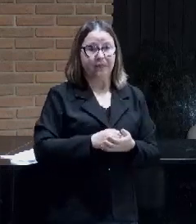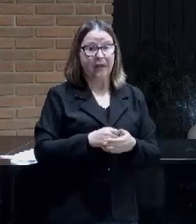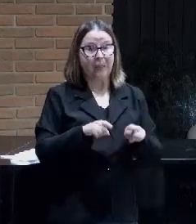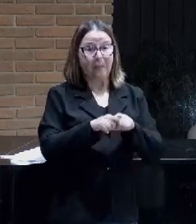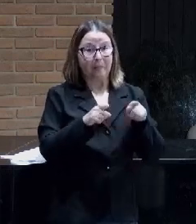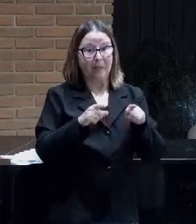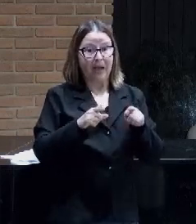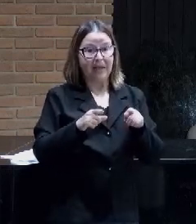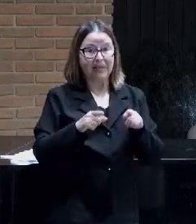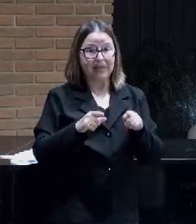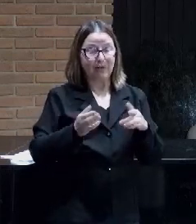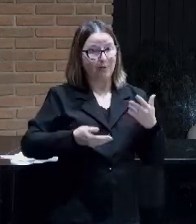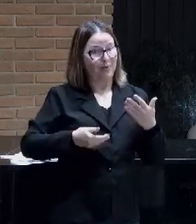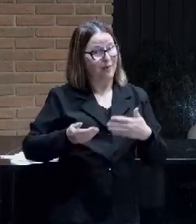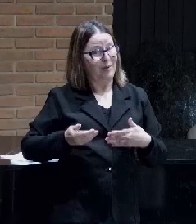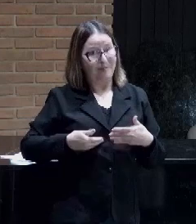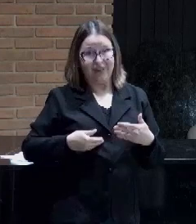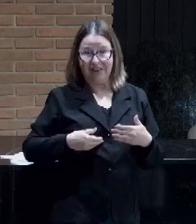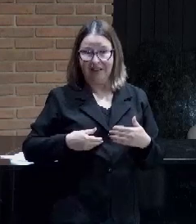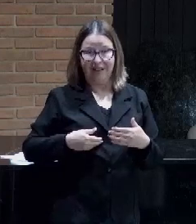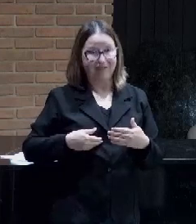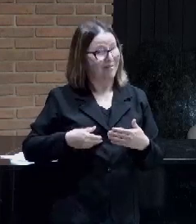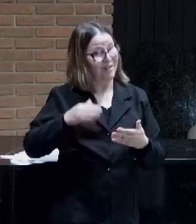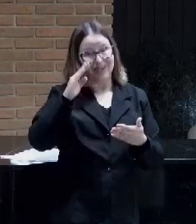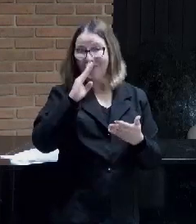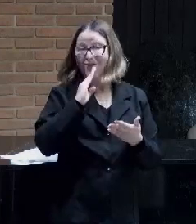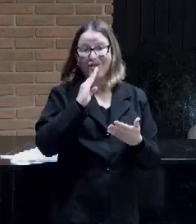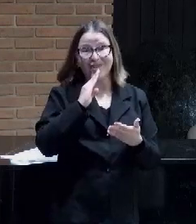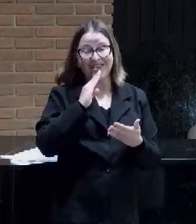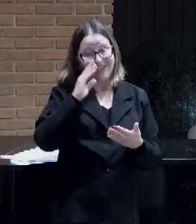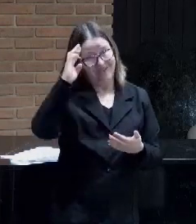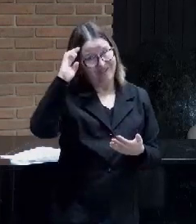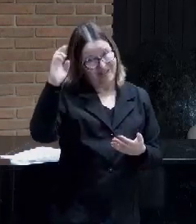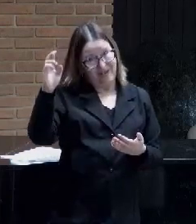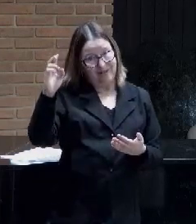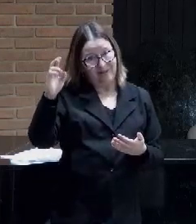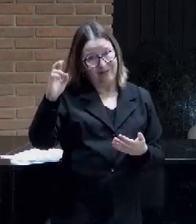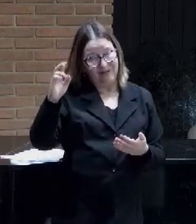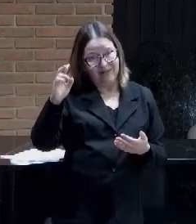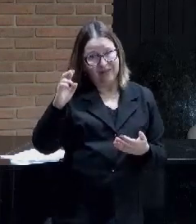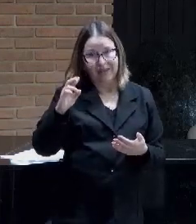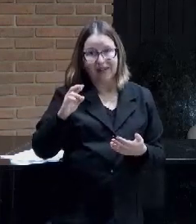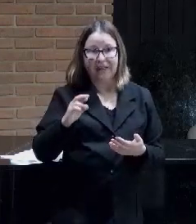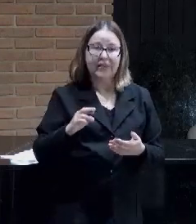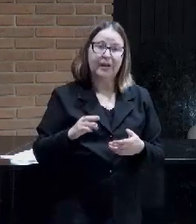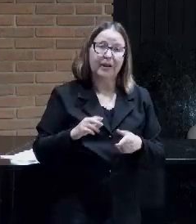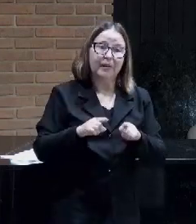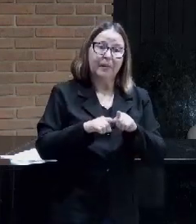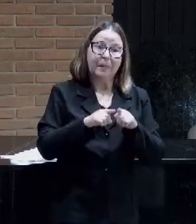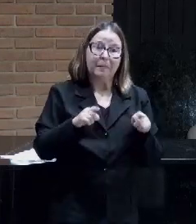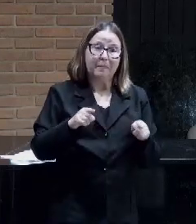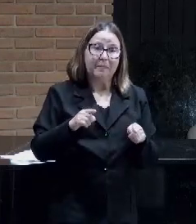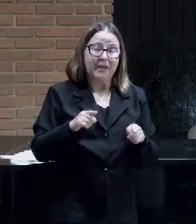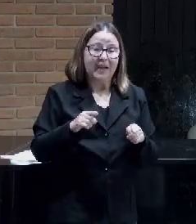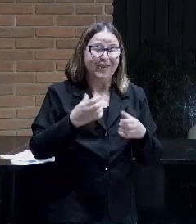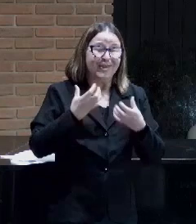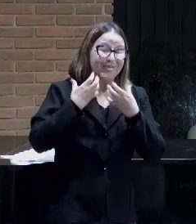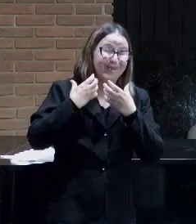pagãos e não conheciam o Senhor como Jonas conhecia, eles não queriam matar Jonas para que eles mesmos fossem